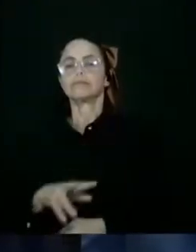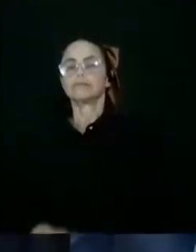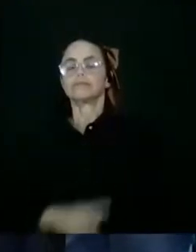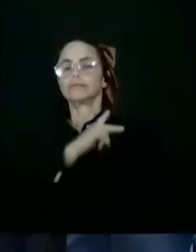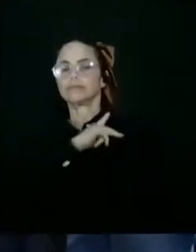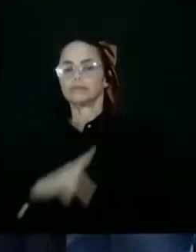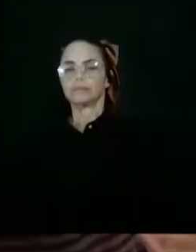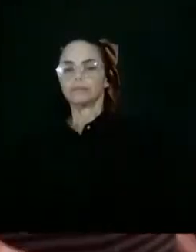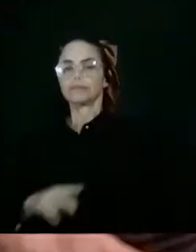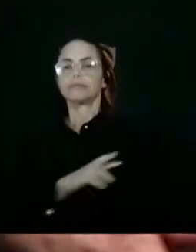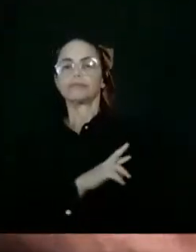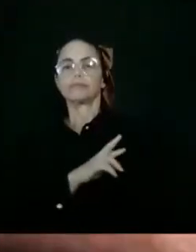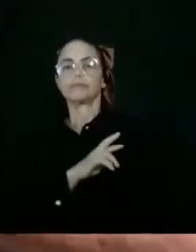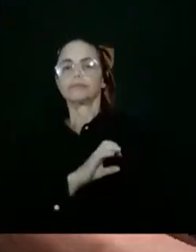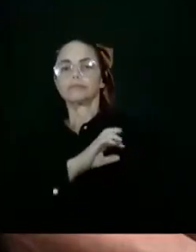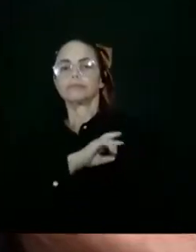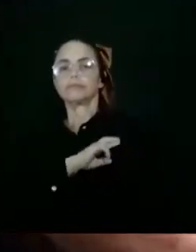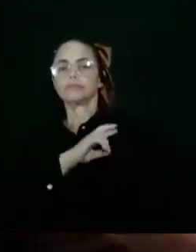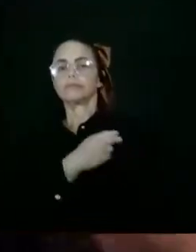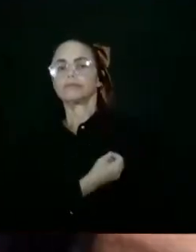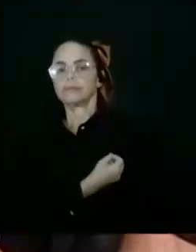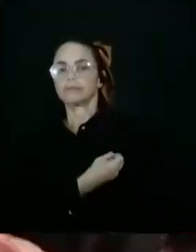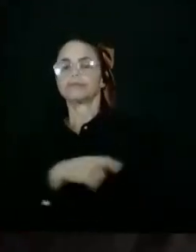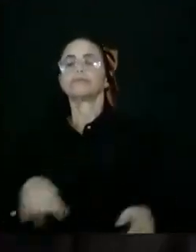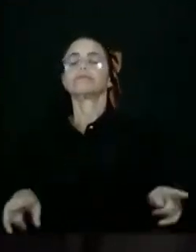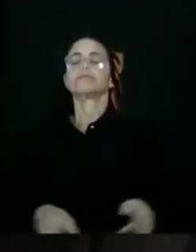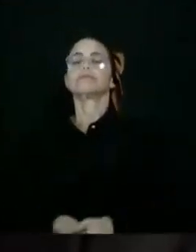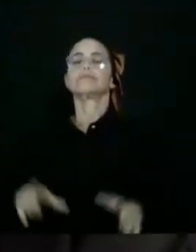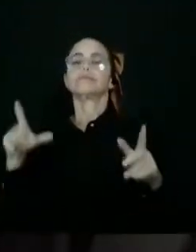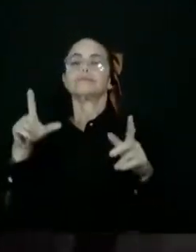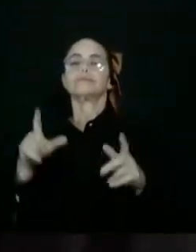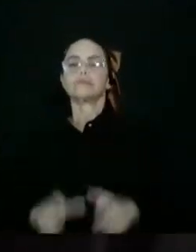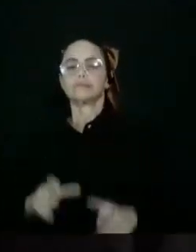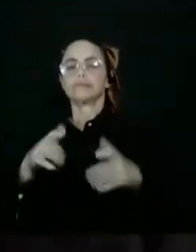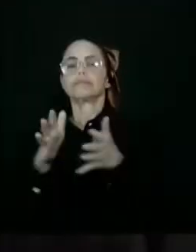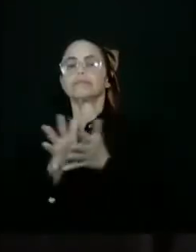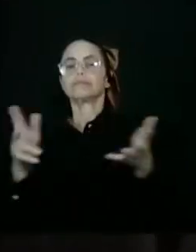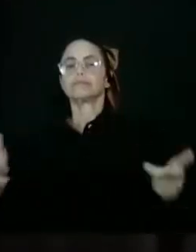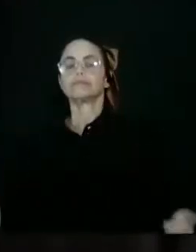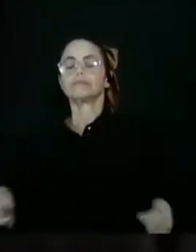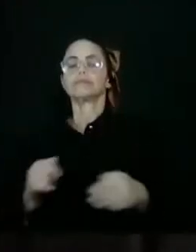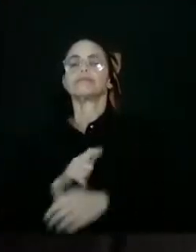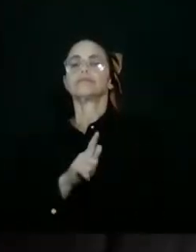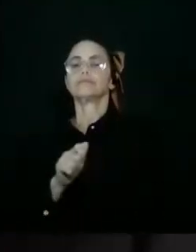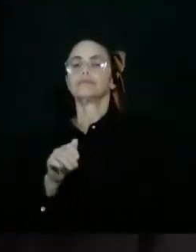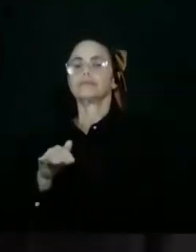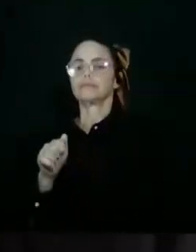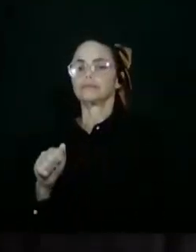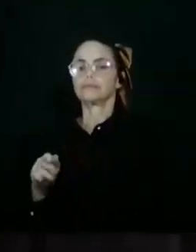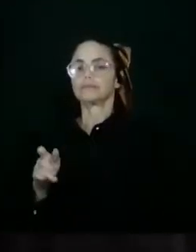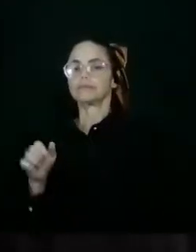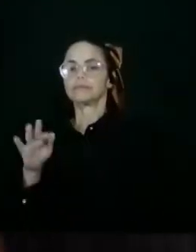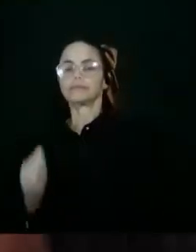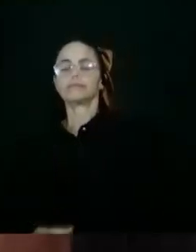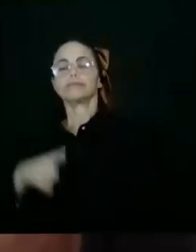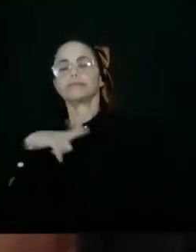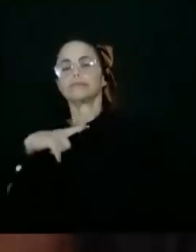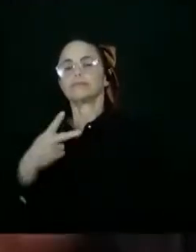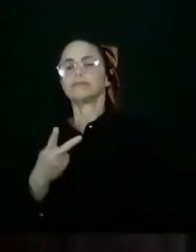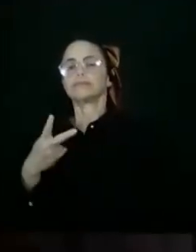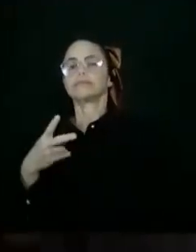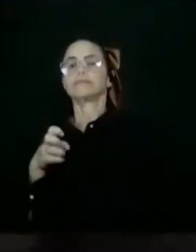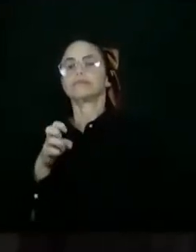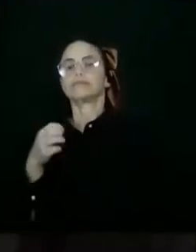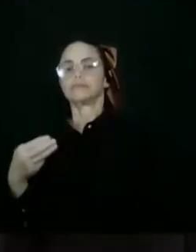Luiz Rossini. É um local maravilhoso no coração do Guanabara, a gente ter um espaço desse, 23 mil metros quadrados